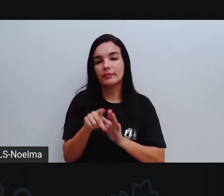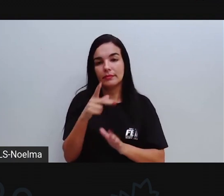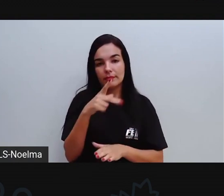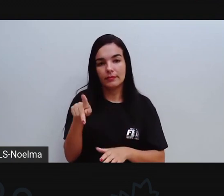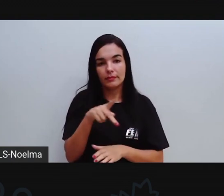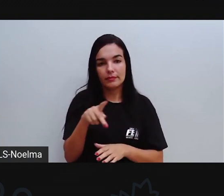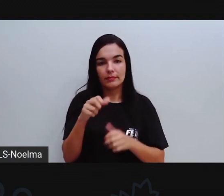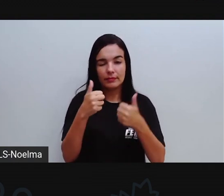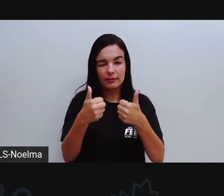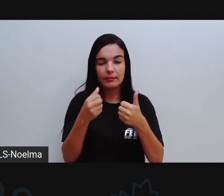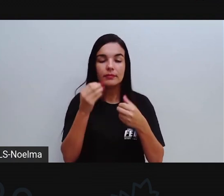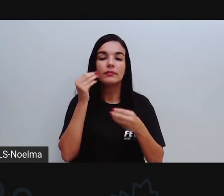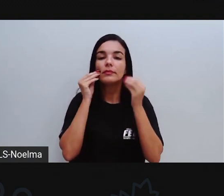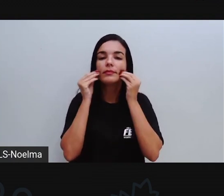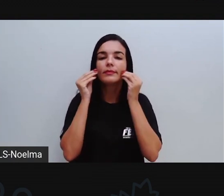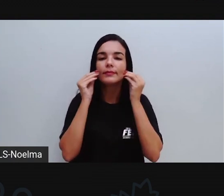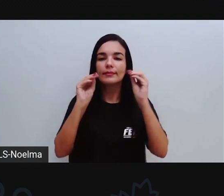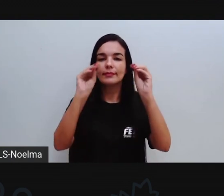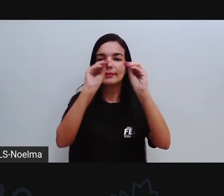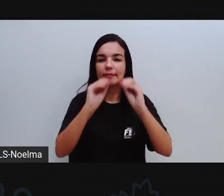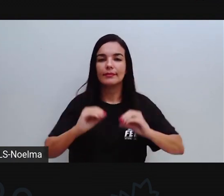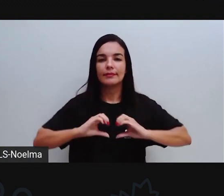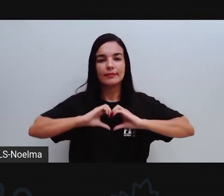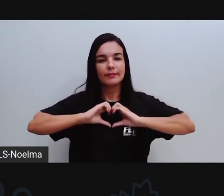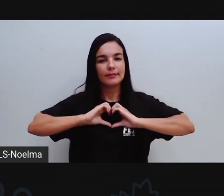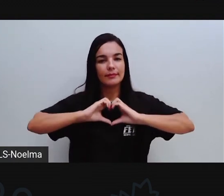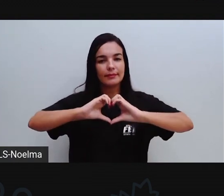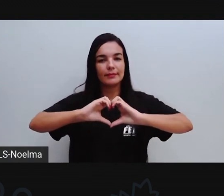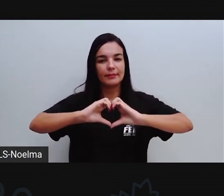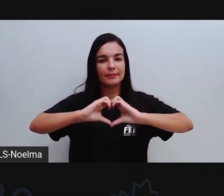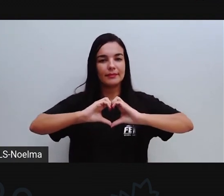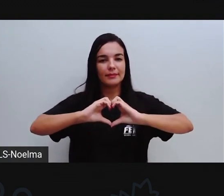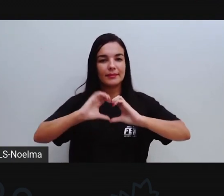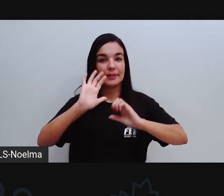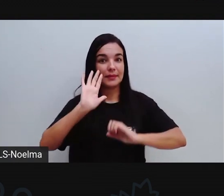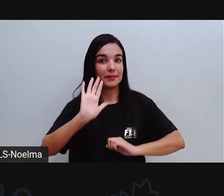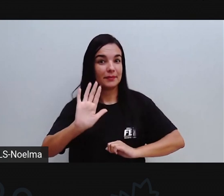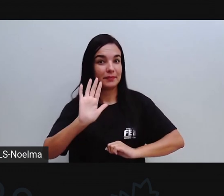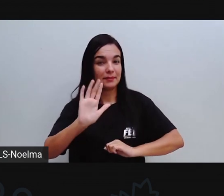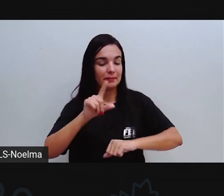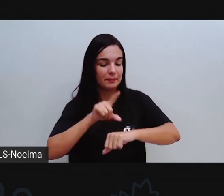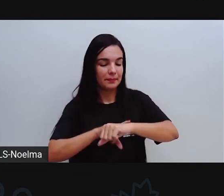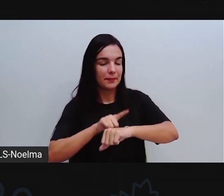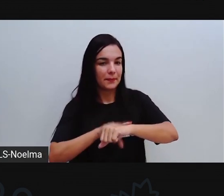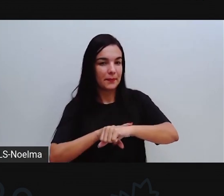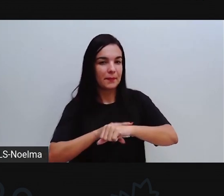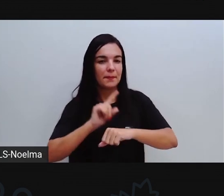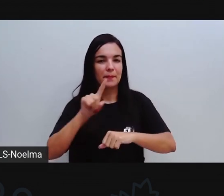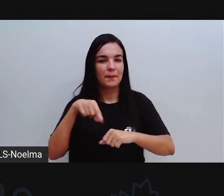vocês. Um beijo no coração de cada um de vocês e a gente se encontra daqui a